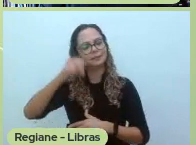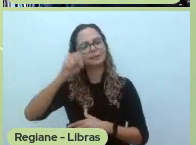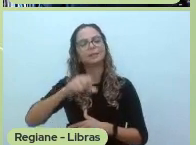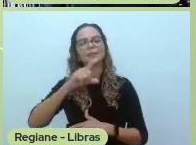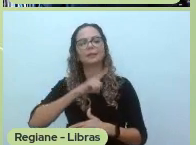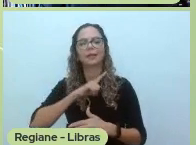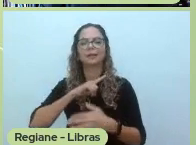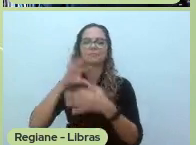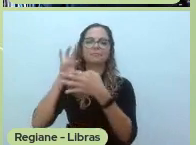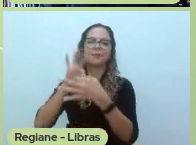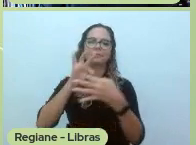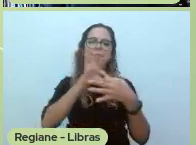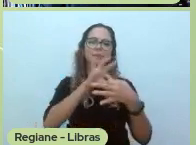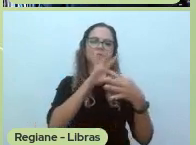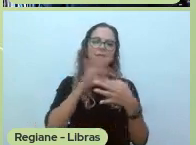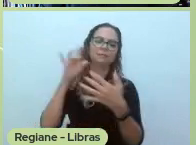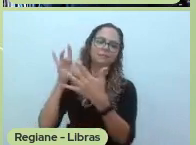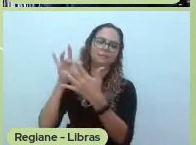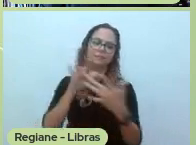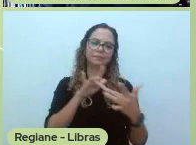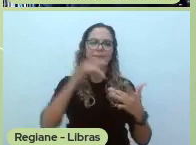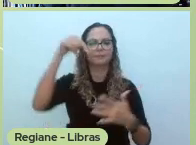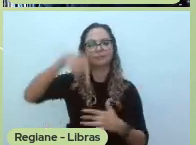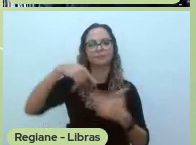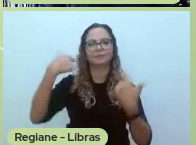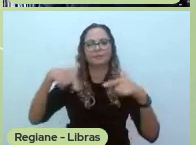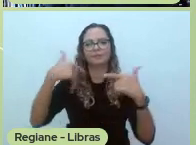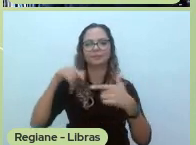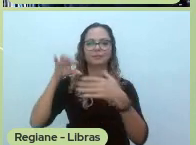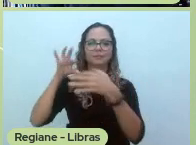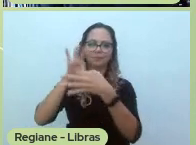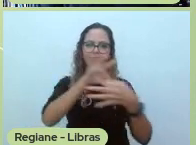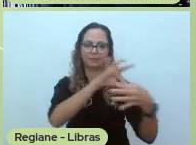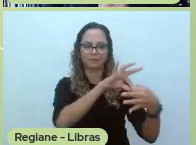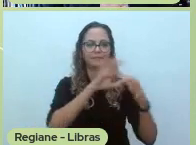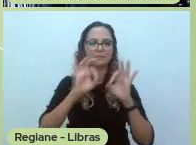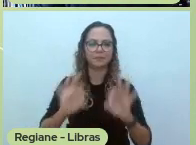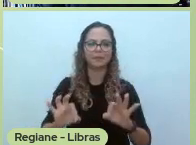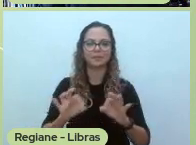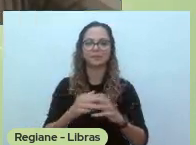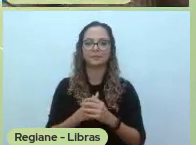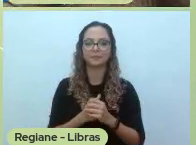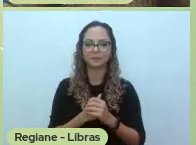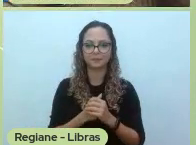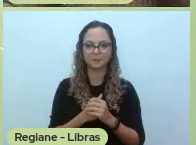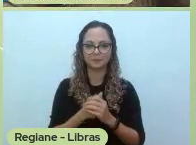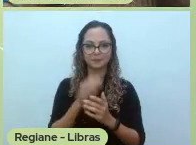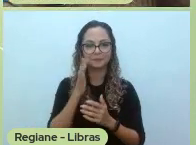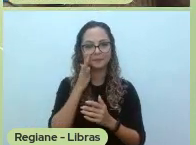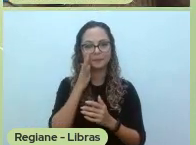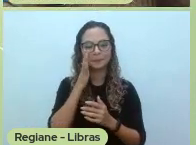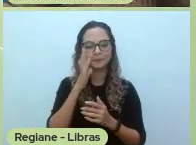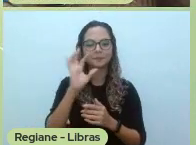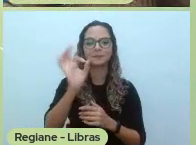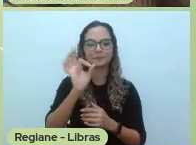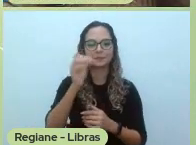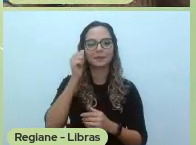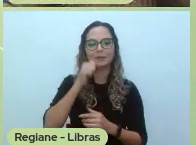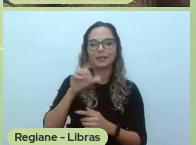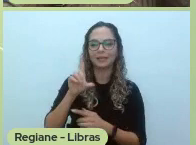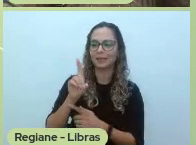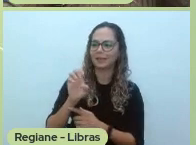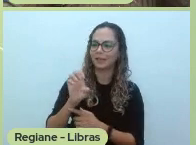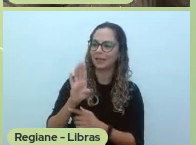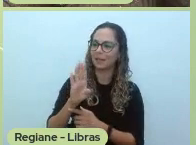gente trabalha de forma conectada. Perfeito. Marise, pegando essa fala da Débora, são questões,